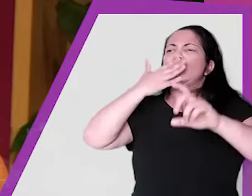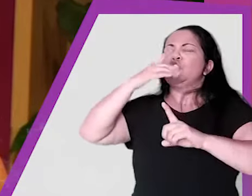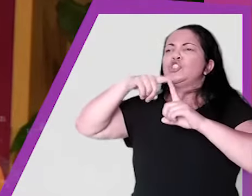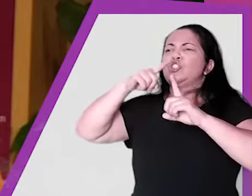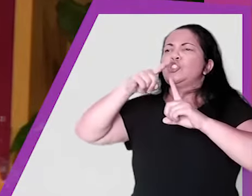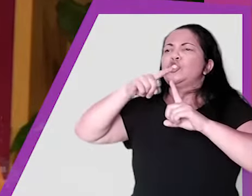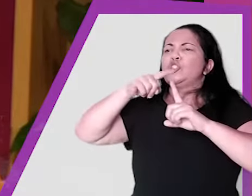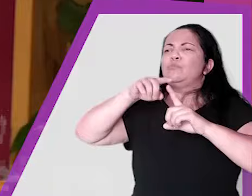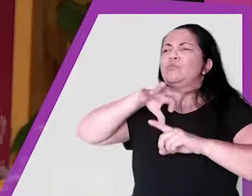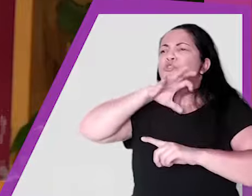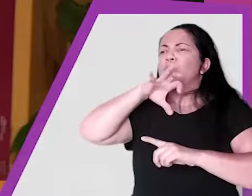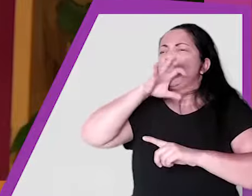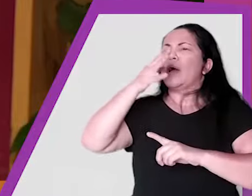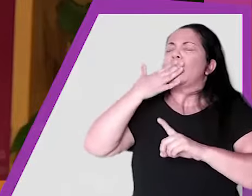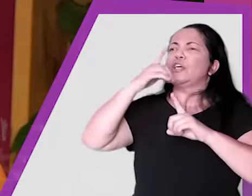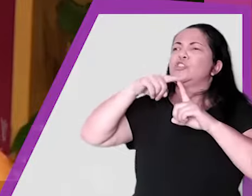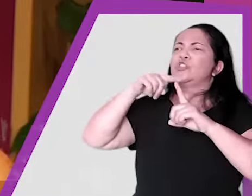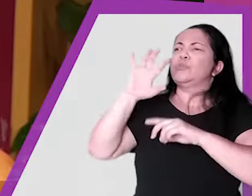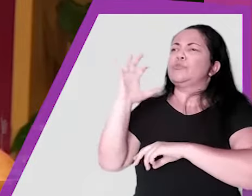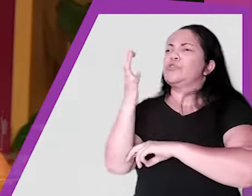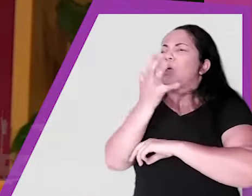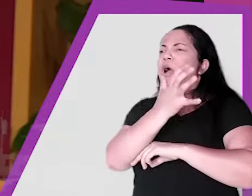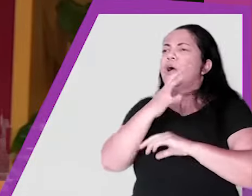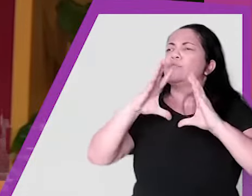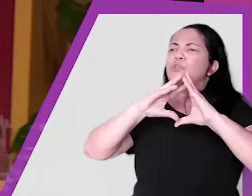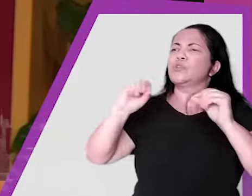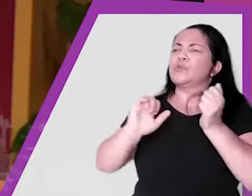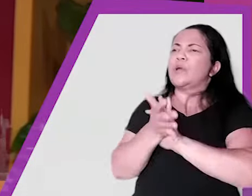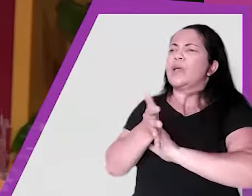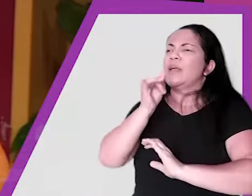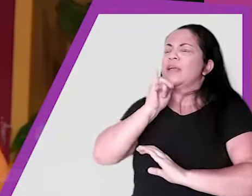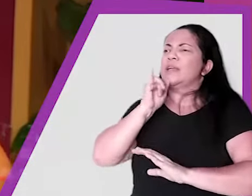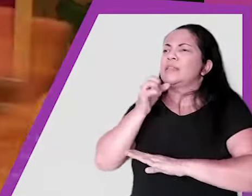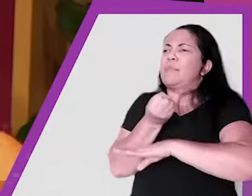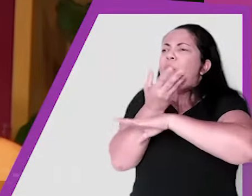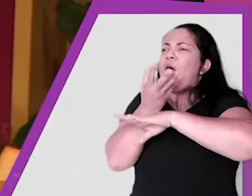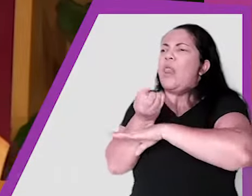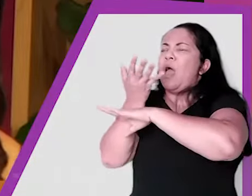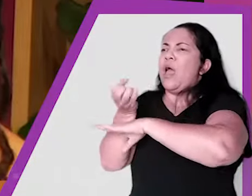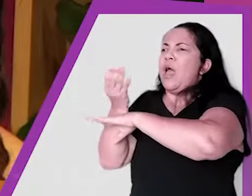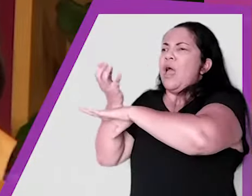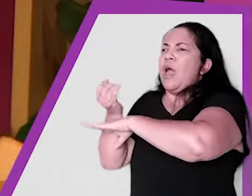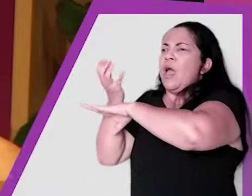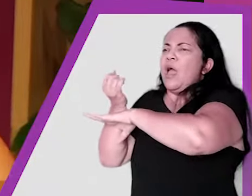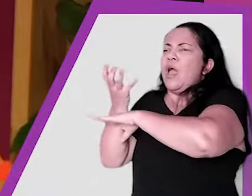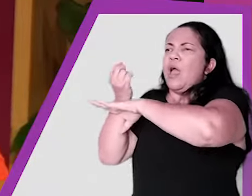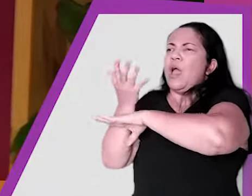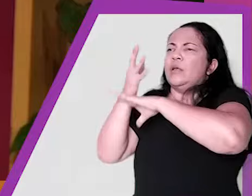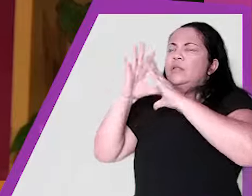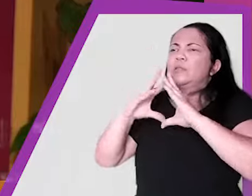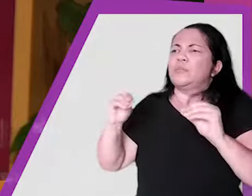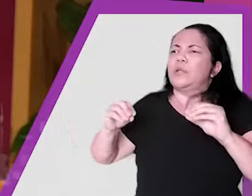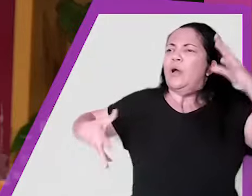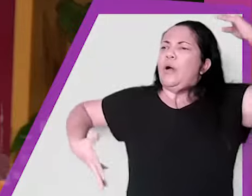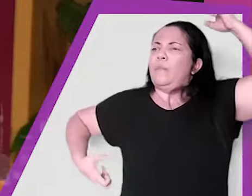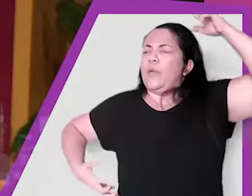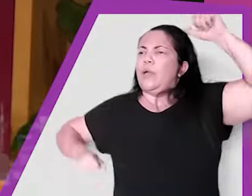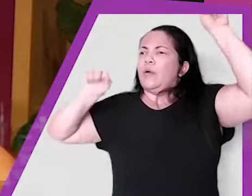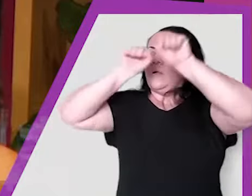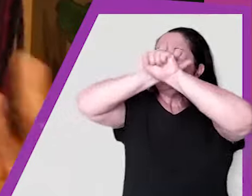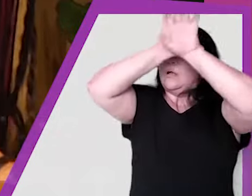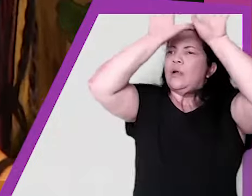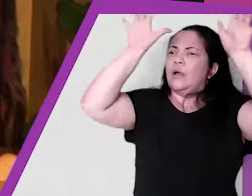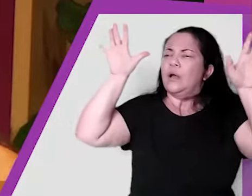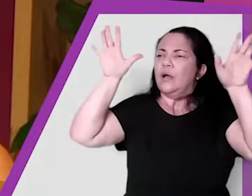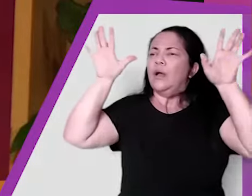aula e eu estava falando sobre o desaparecimento de espécies. Ah, então, porque a baleia jubarte